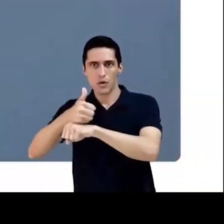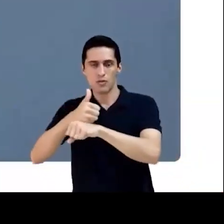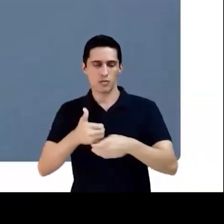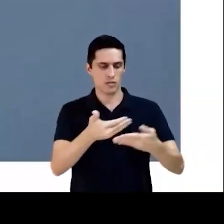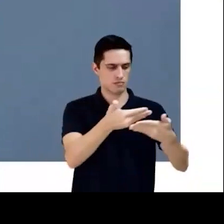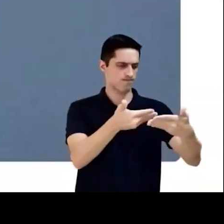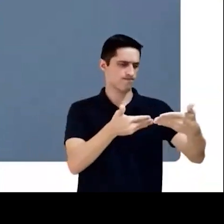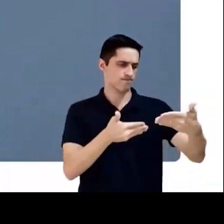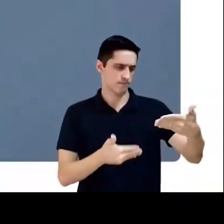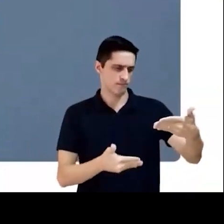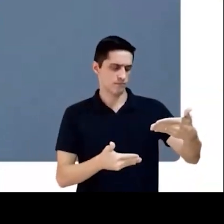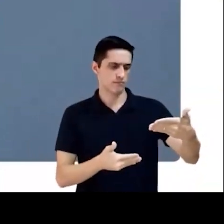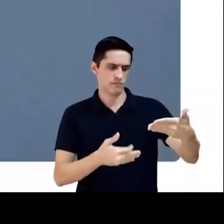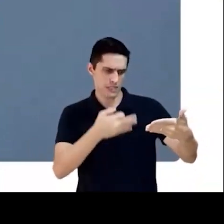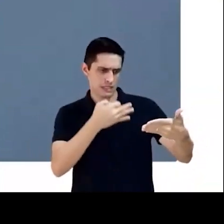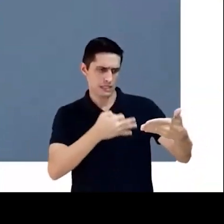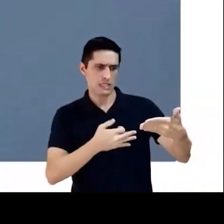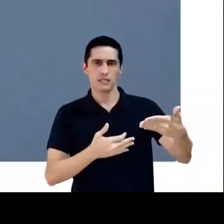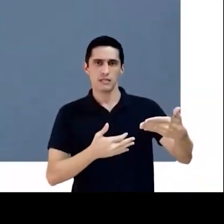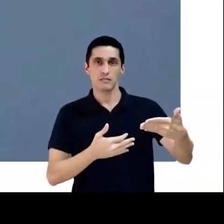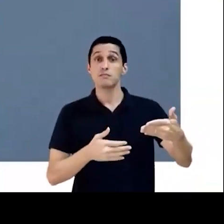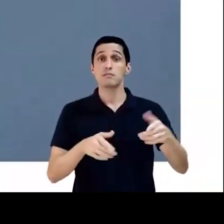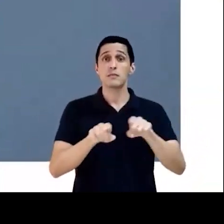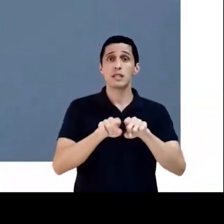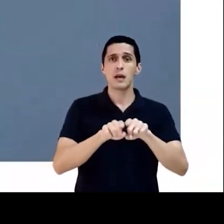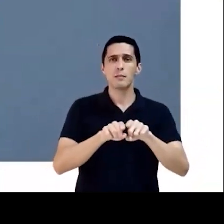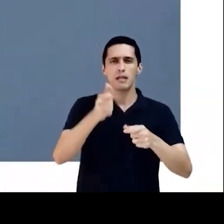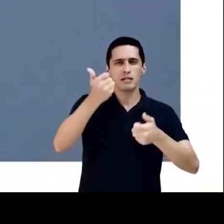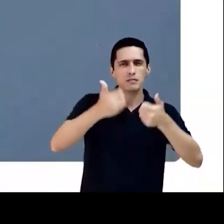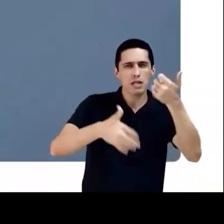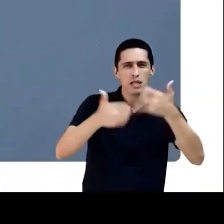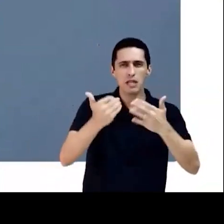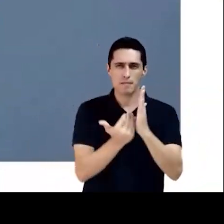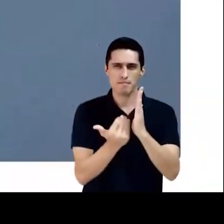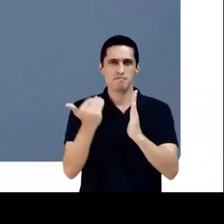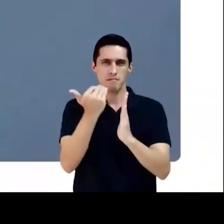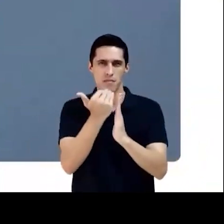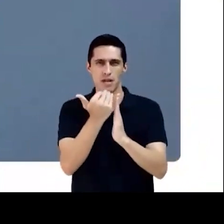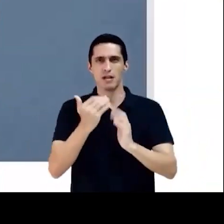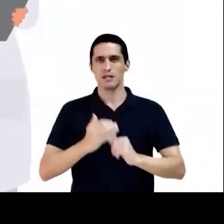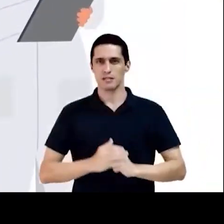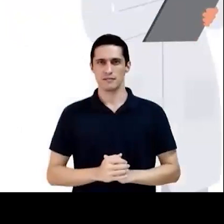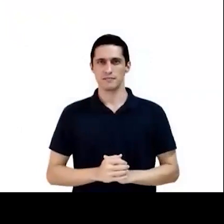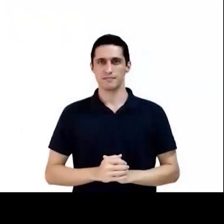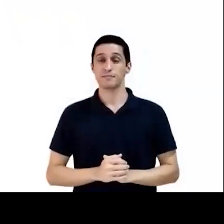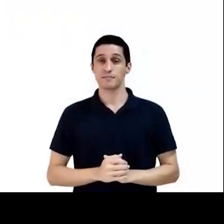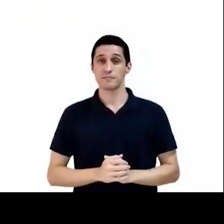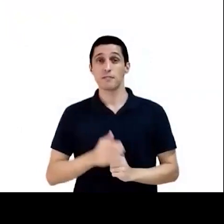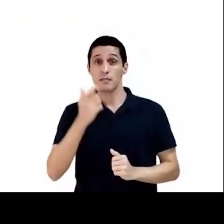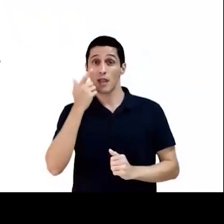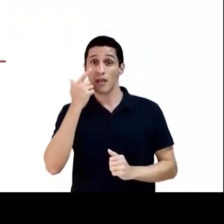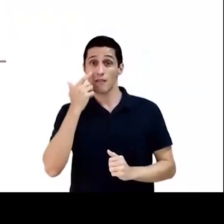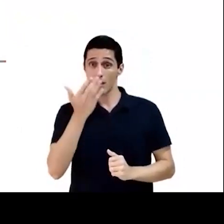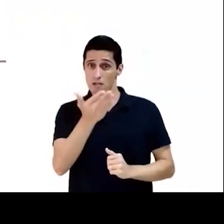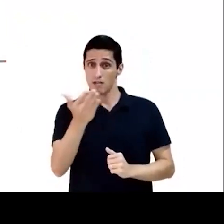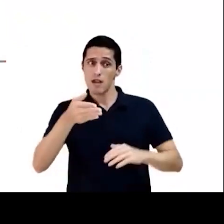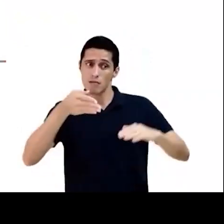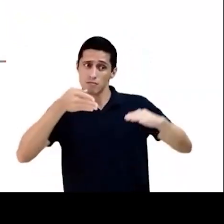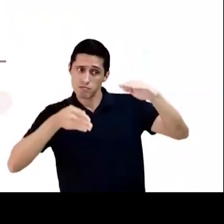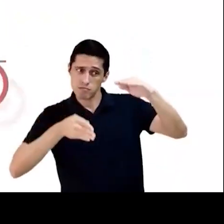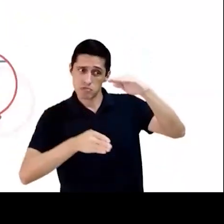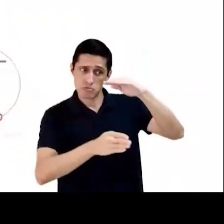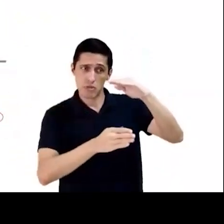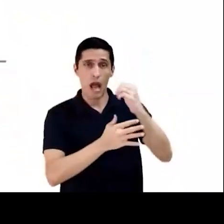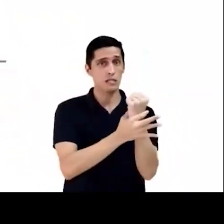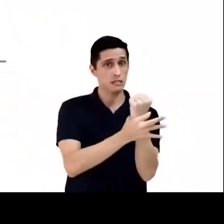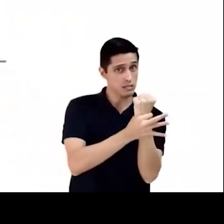analisa as informações fornecidas e esclarece eventuais dúvidas, a fim de avaliar se o ambiente da ressonância é seguro para